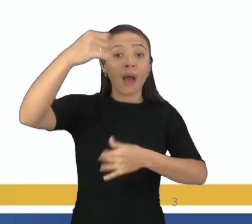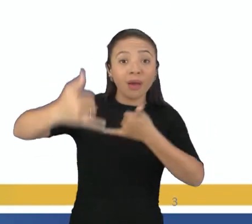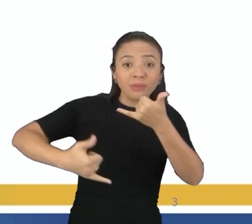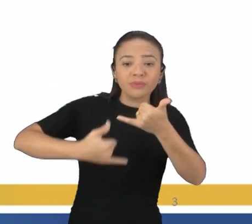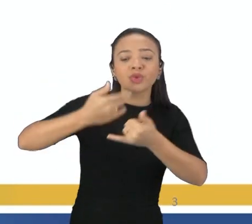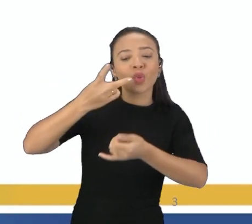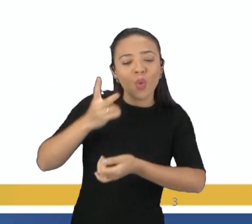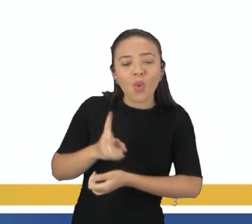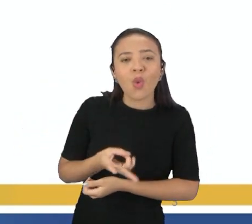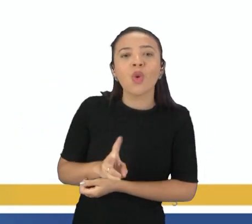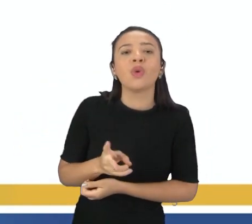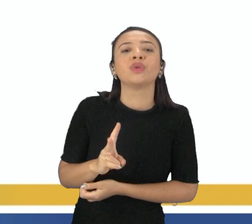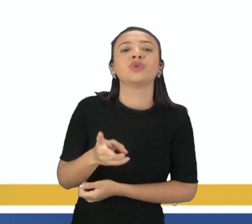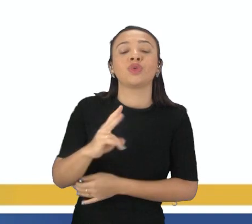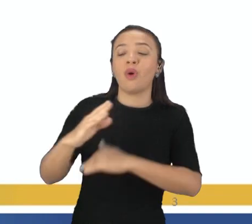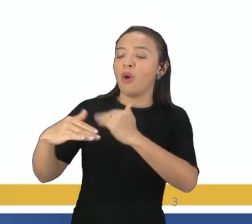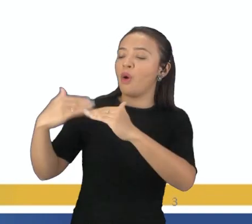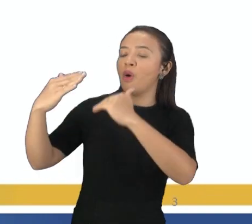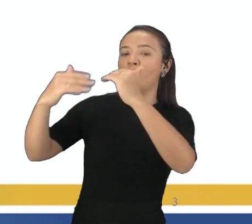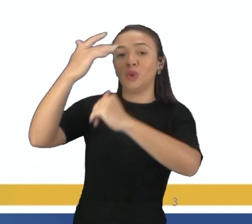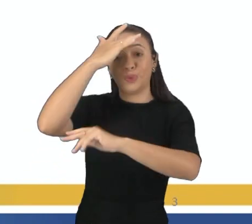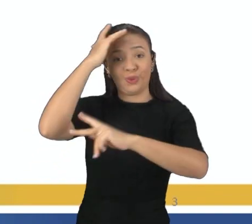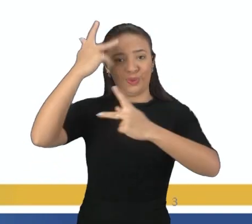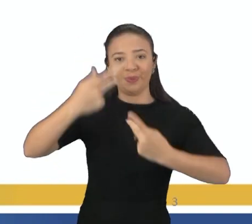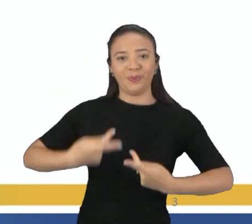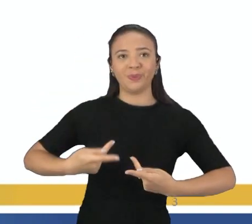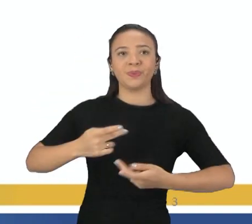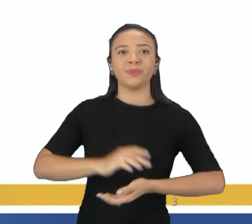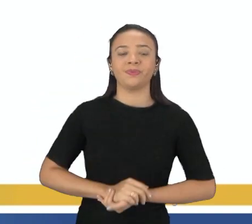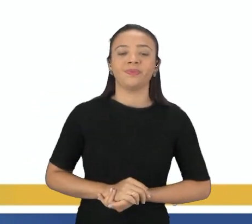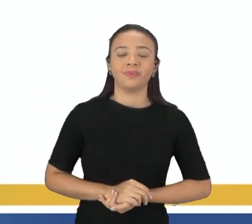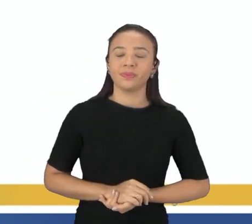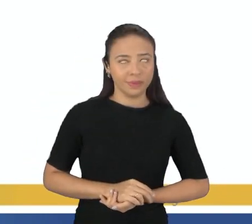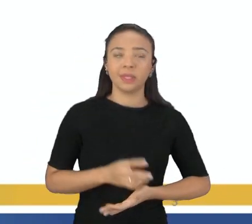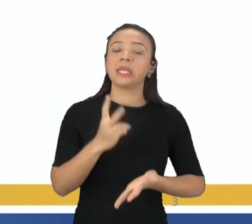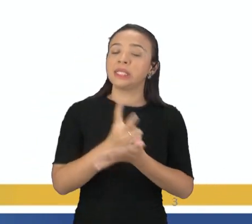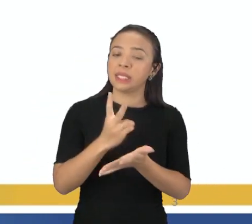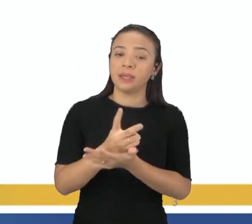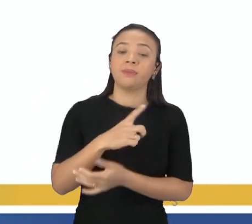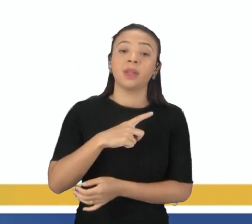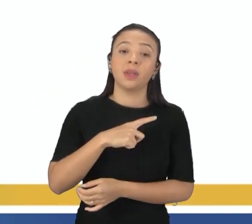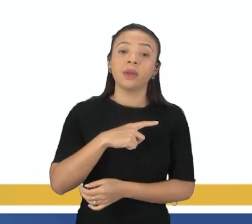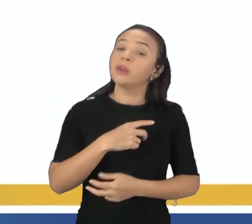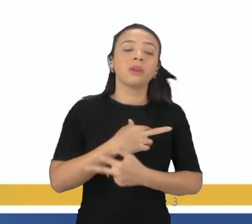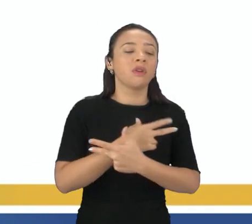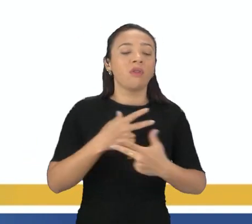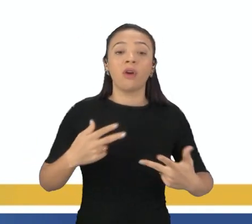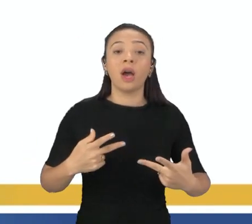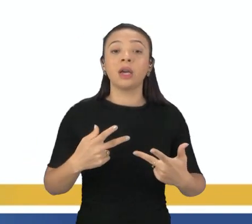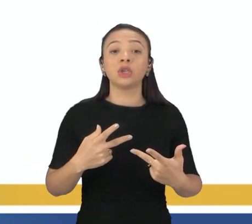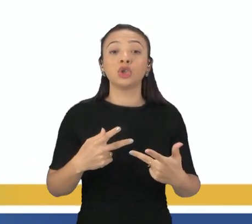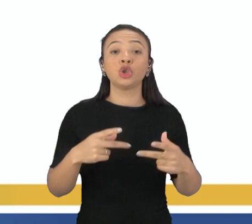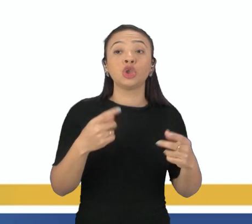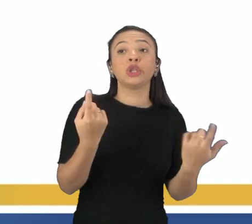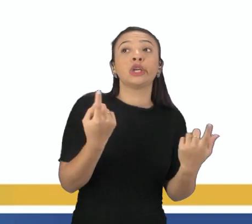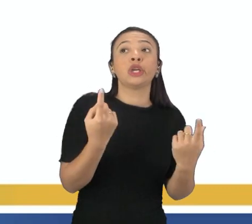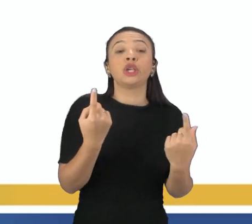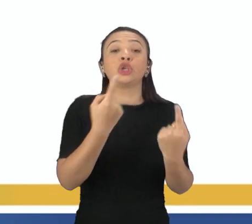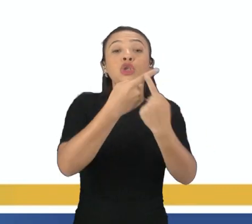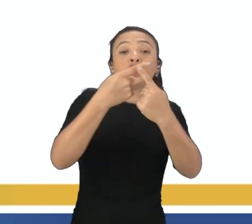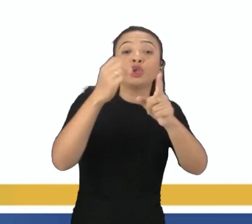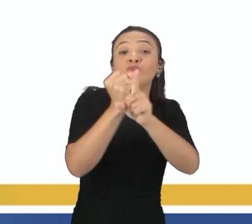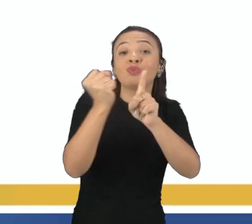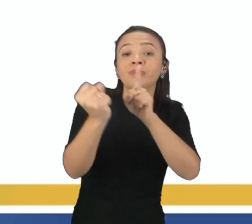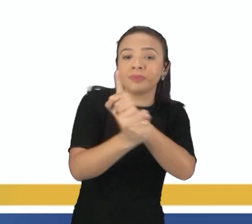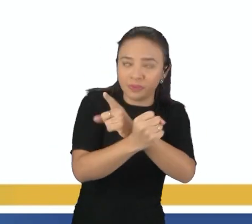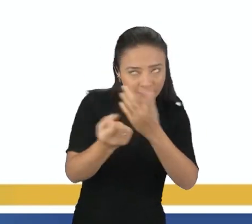acompanhou o homem em toda a sua evolução histórica, estando presente em todas as civilizações. De acordo com